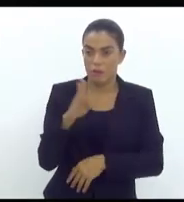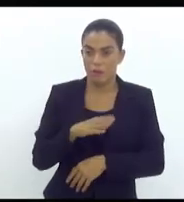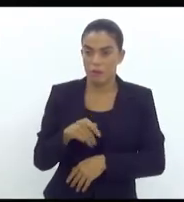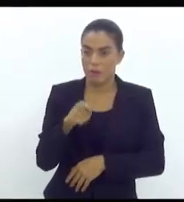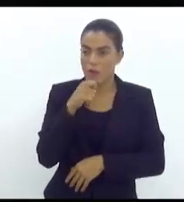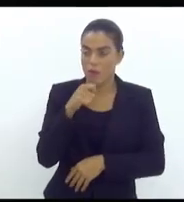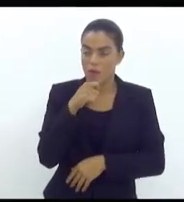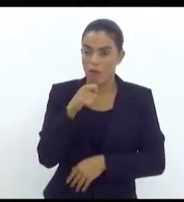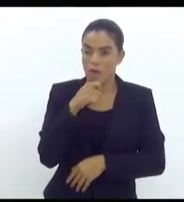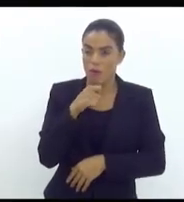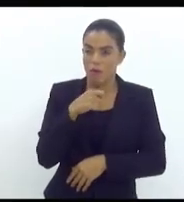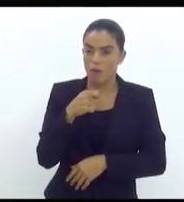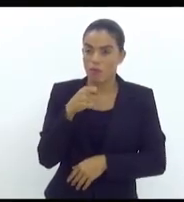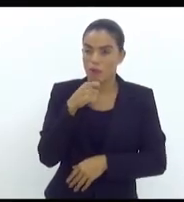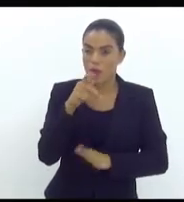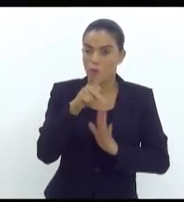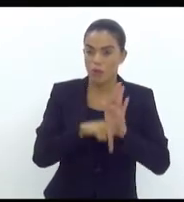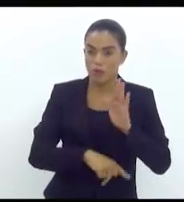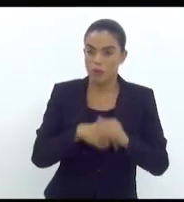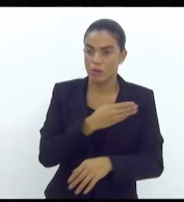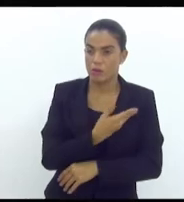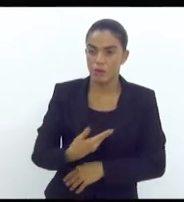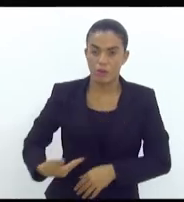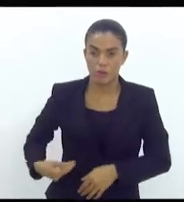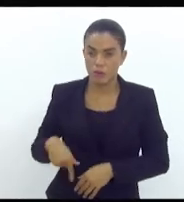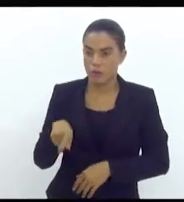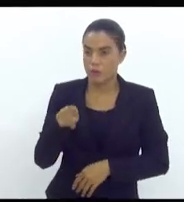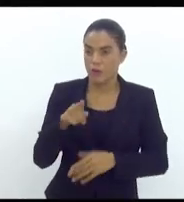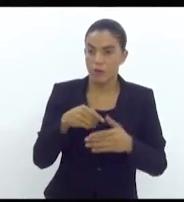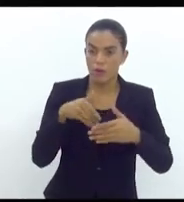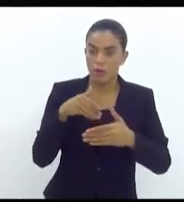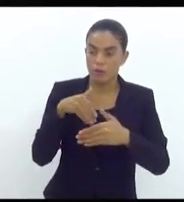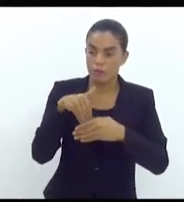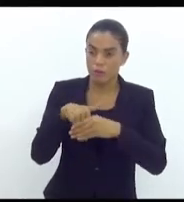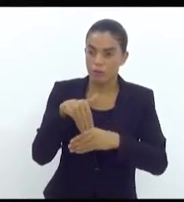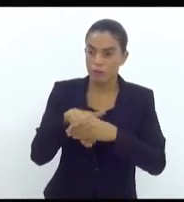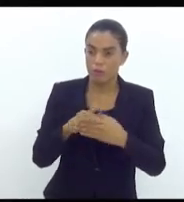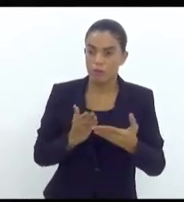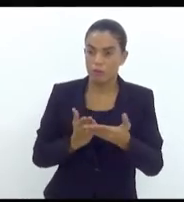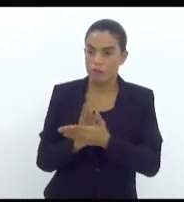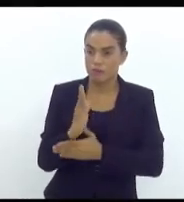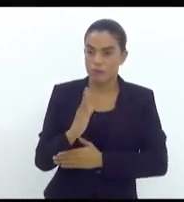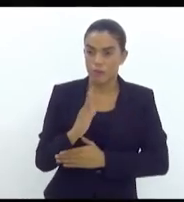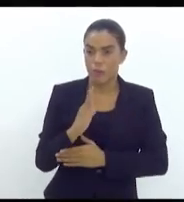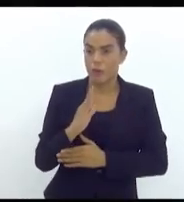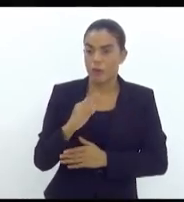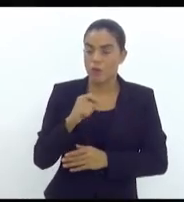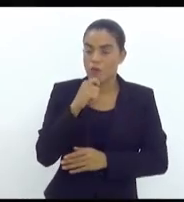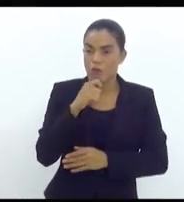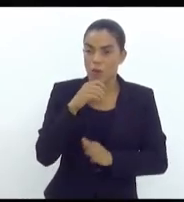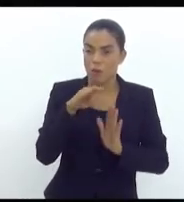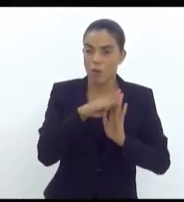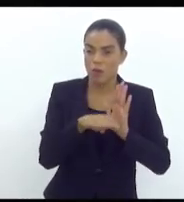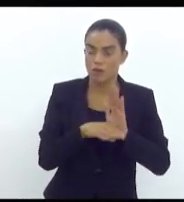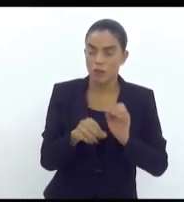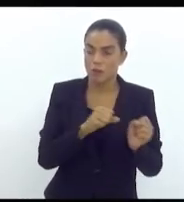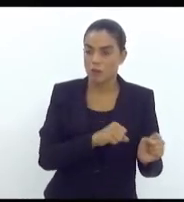eleito sem um projeto de governo o senhor foi eleito com o projeto de poder